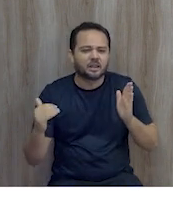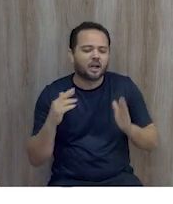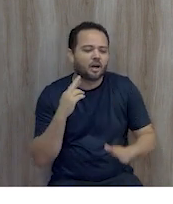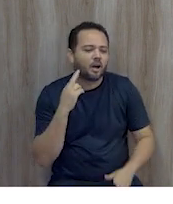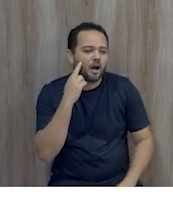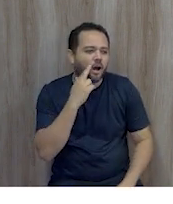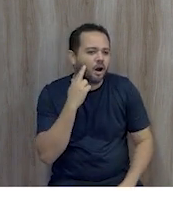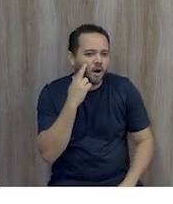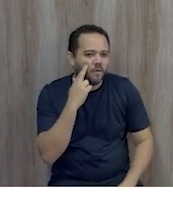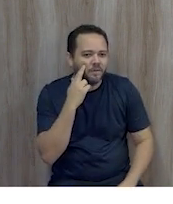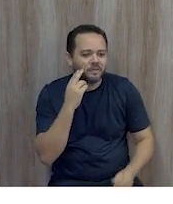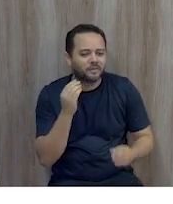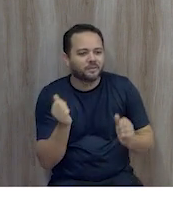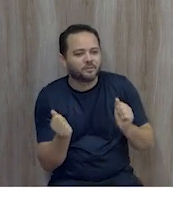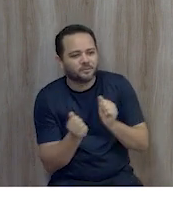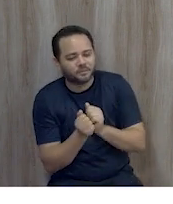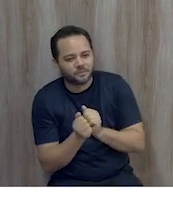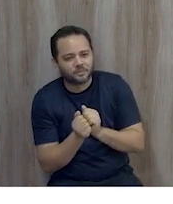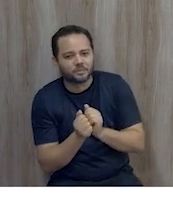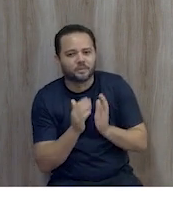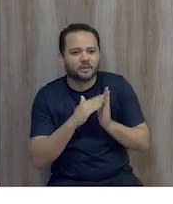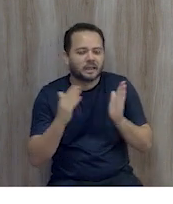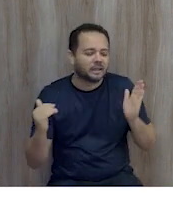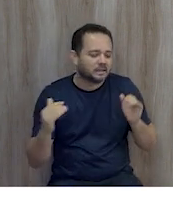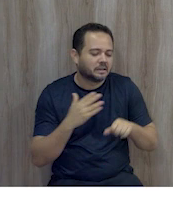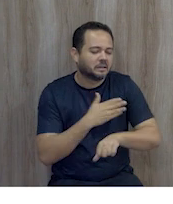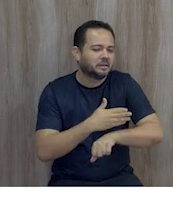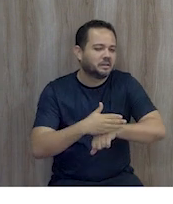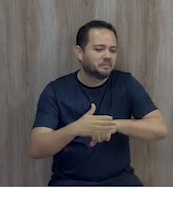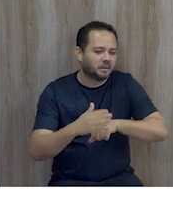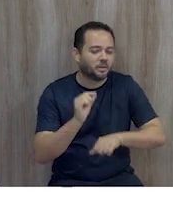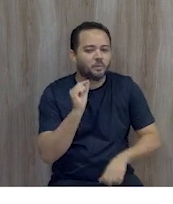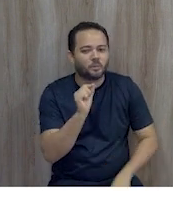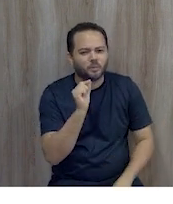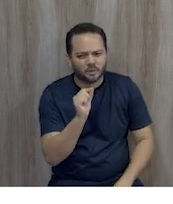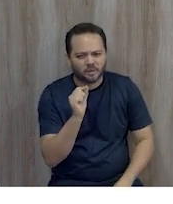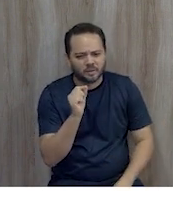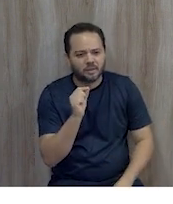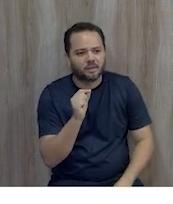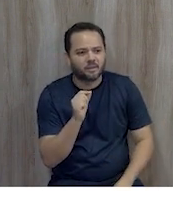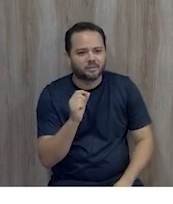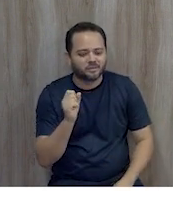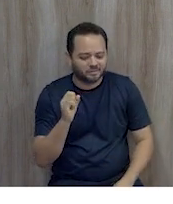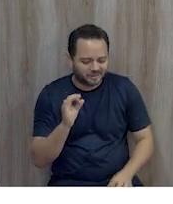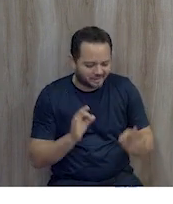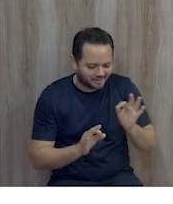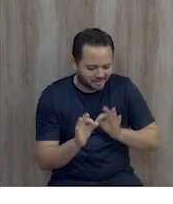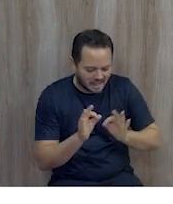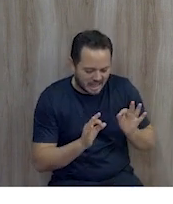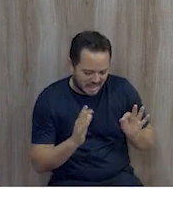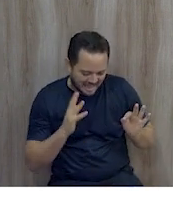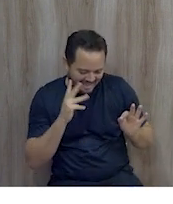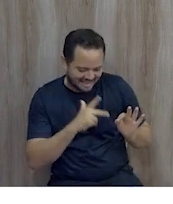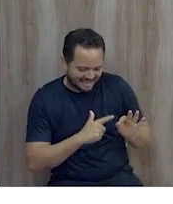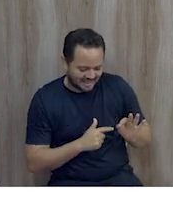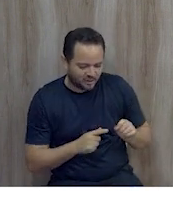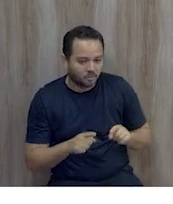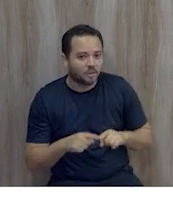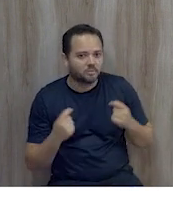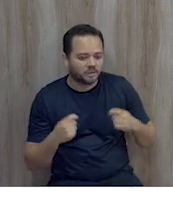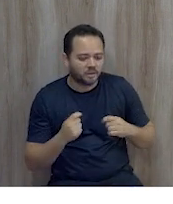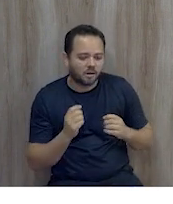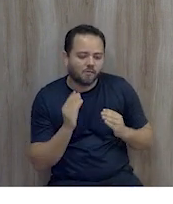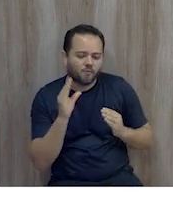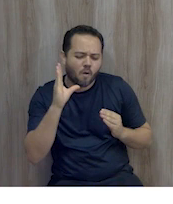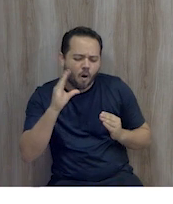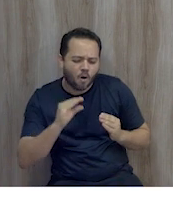estética branca com estética rosa. Não adianta a gente fazer uma restauração linda e maravilhosa se a gente não souber também trabalhar os ends, trabalhar